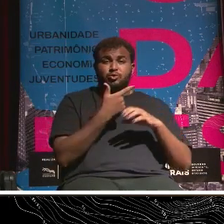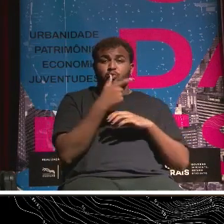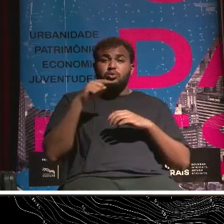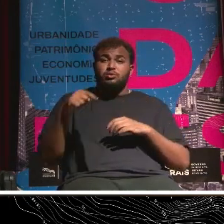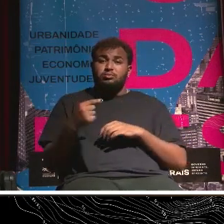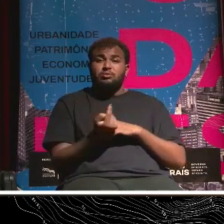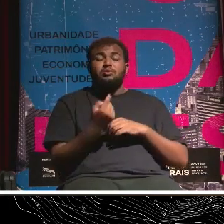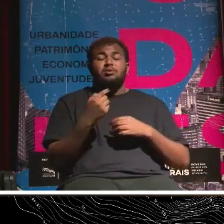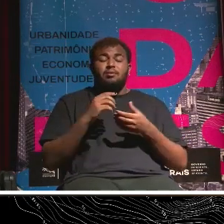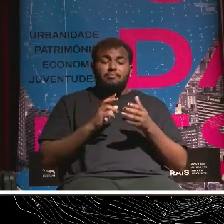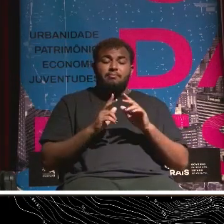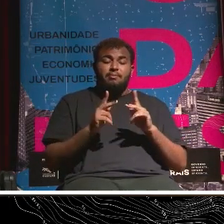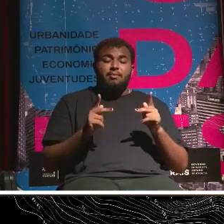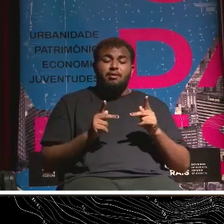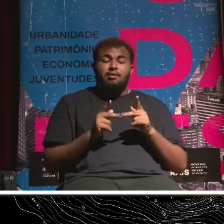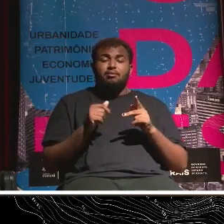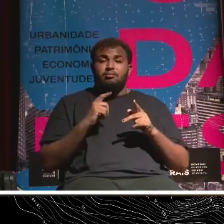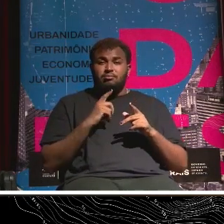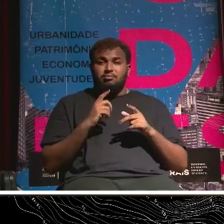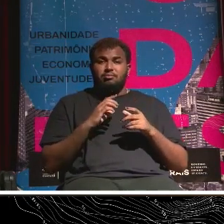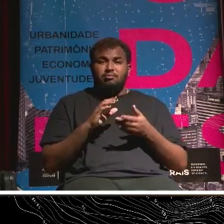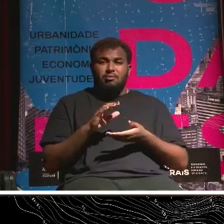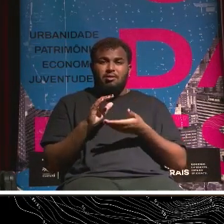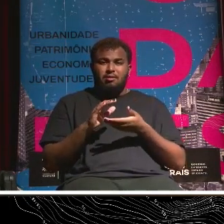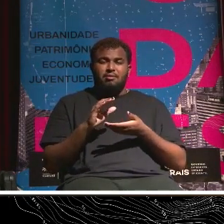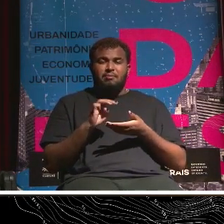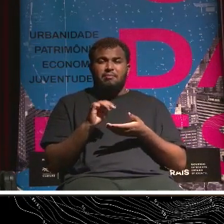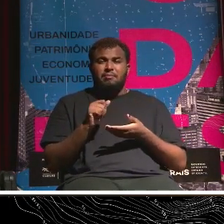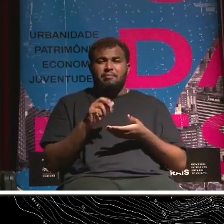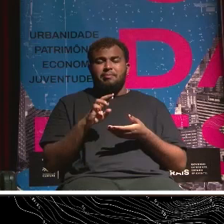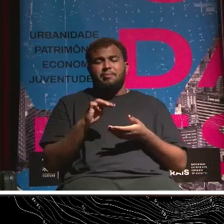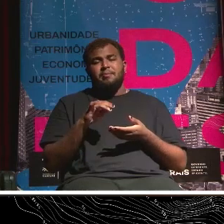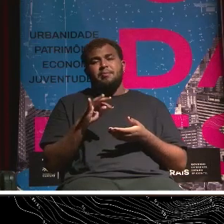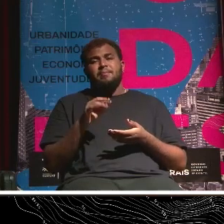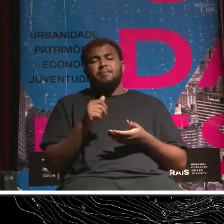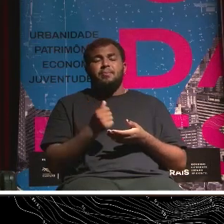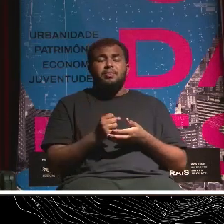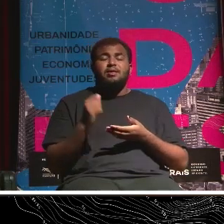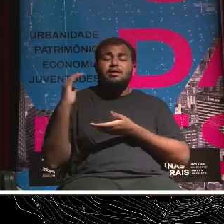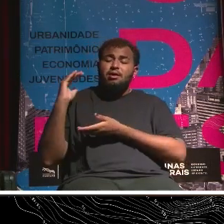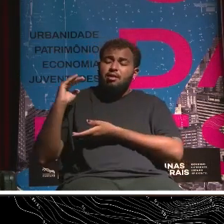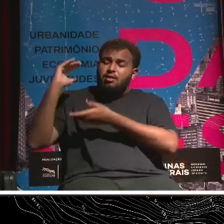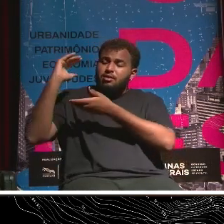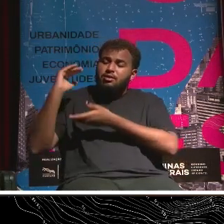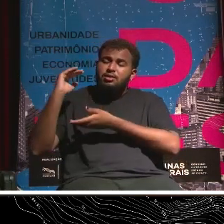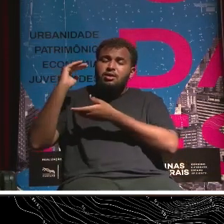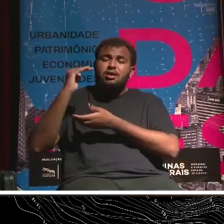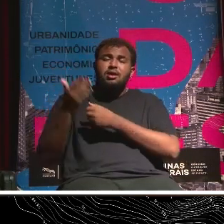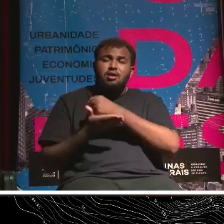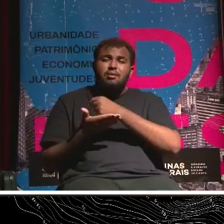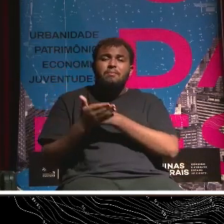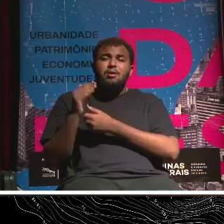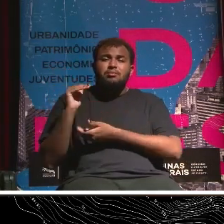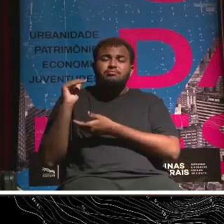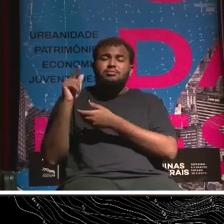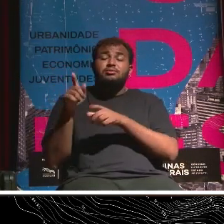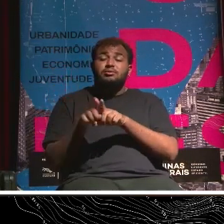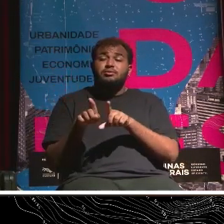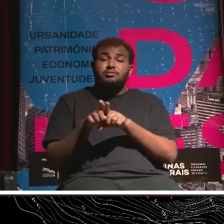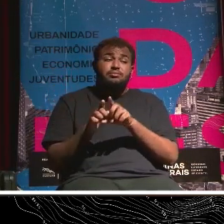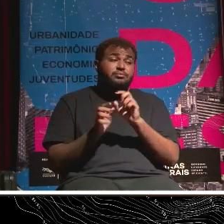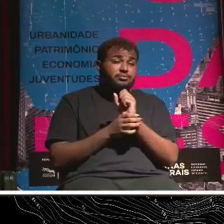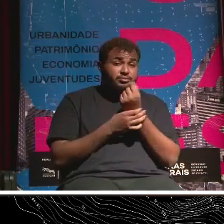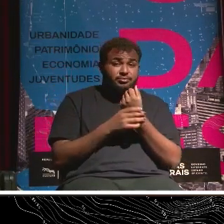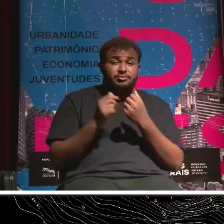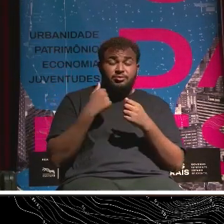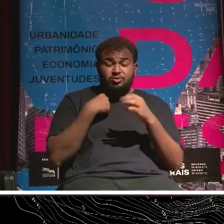por dia durante um período da pandemia, e aí também cestas básicas, kits de higiene, algumas coisas de assistência e seguridade. E aí